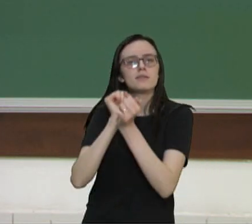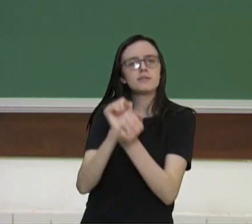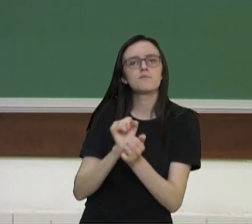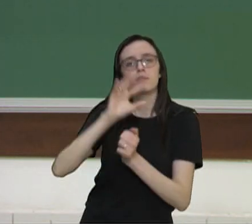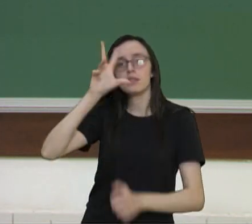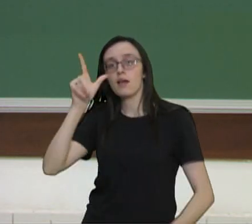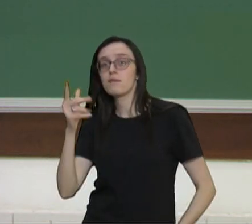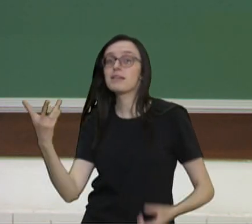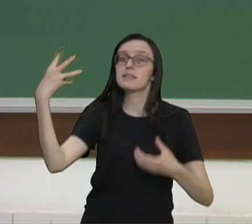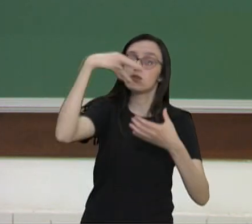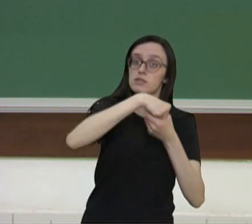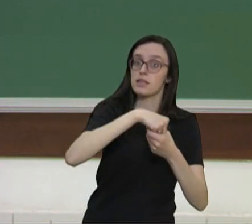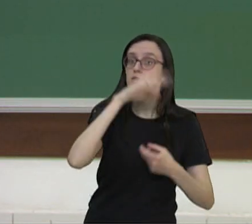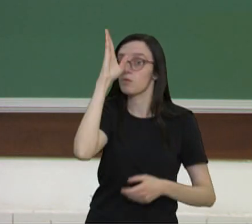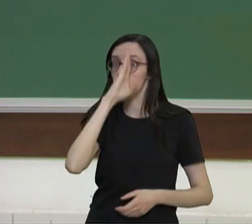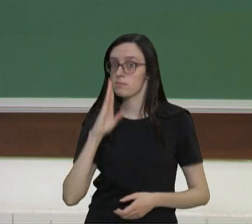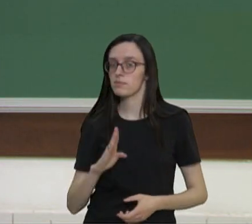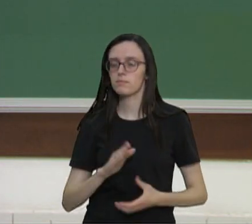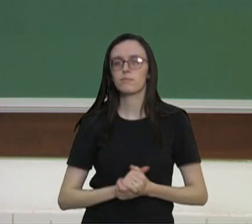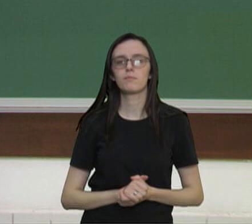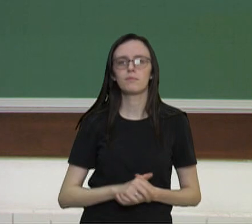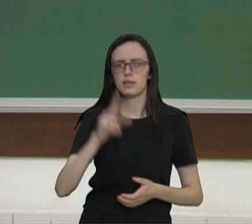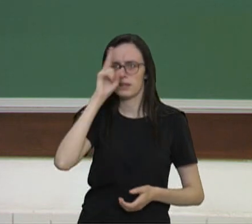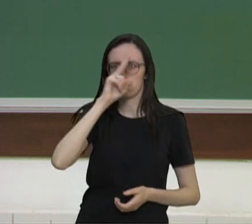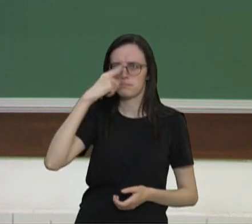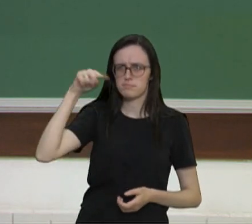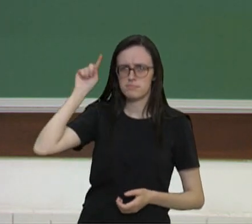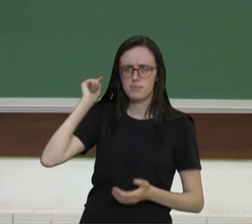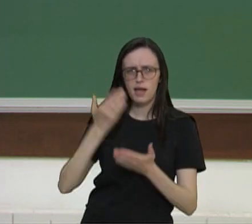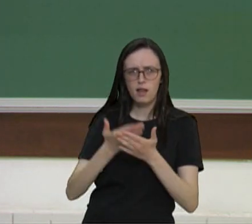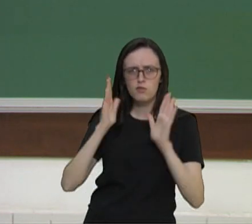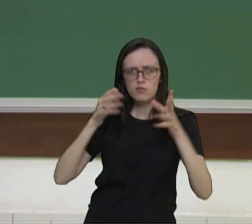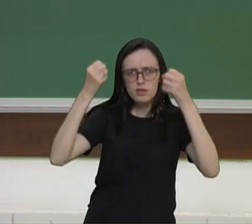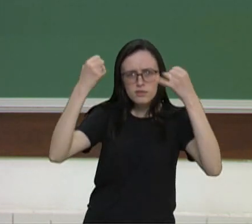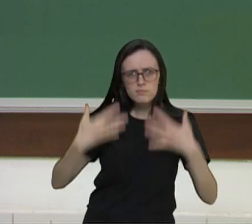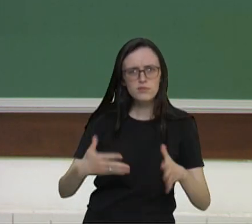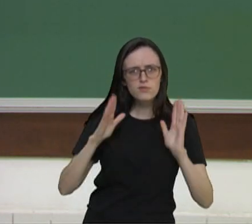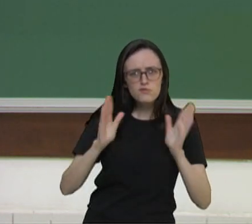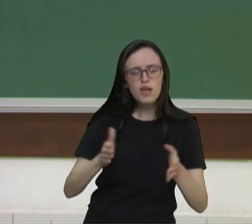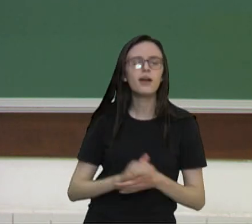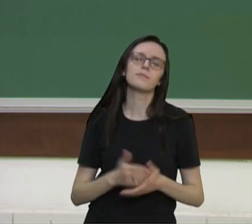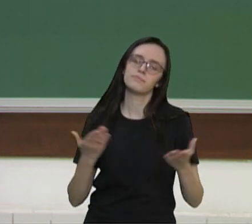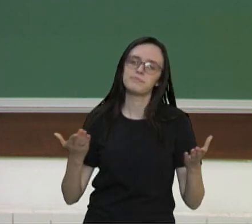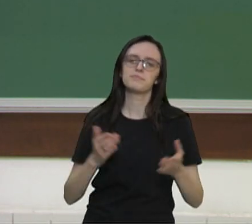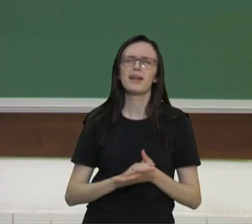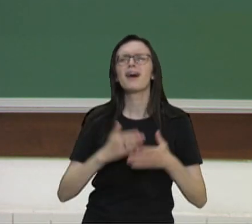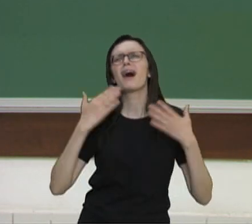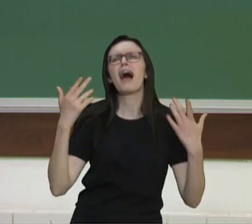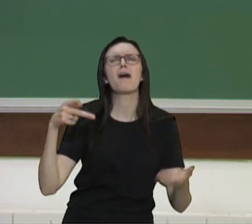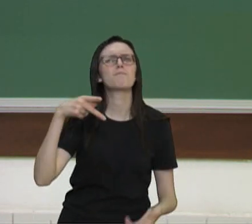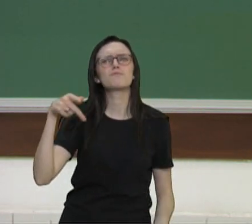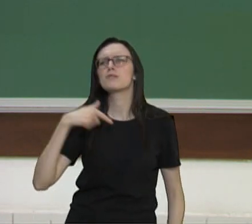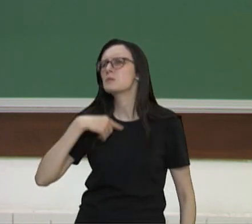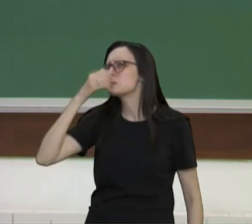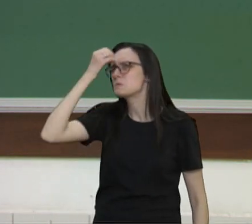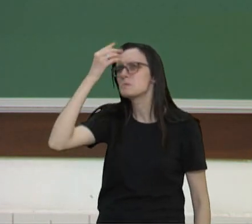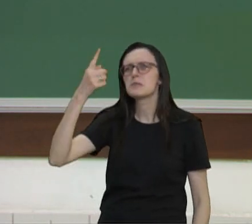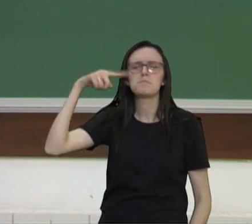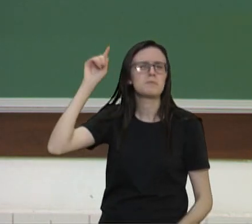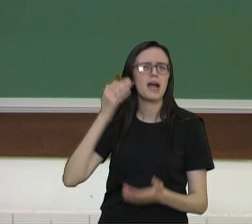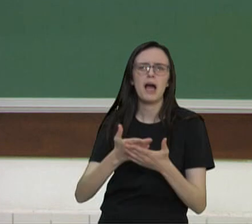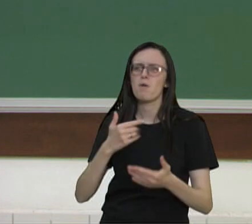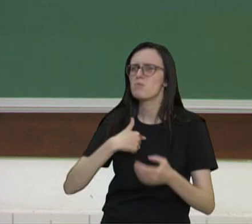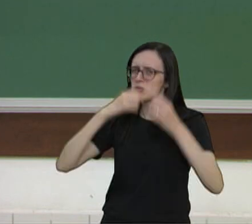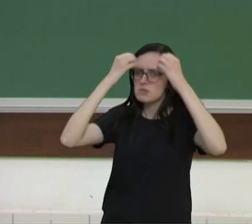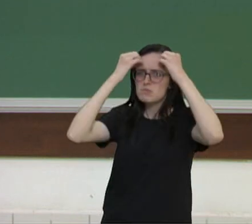africana no Brasil. Lembra das nossas últimas aulas que já foram assim? Isso. Ah, professor, eu não lembro das últimas aulas